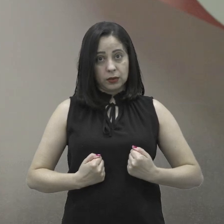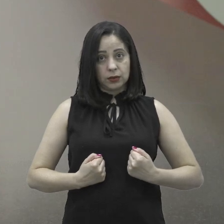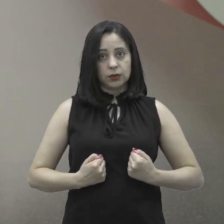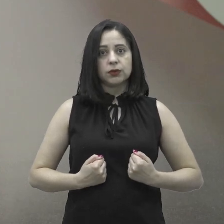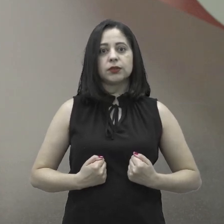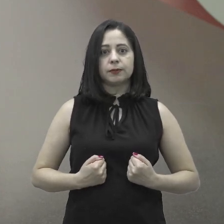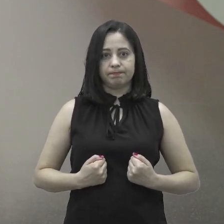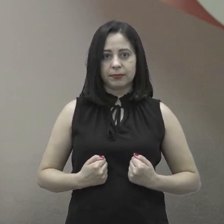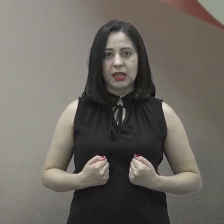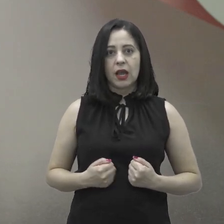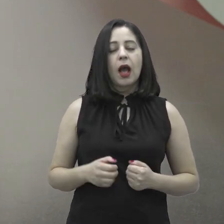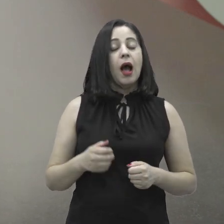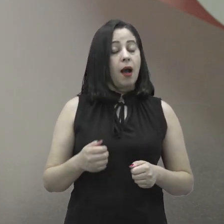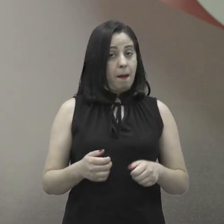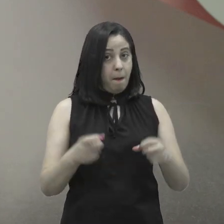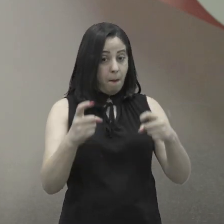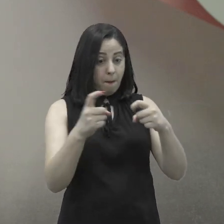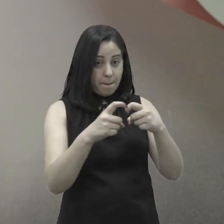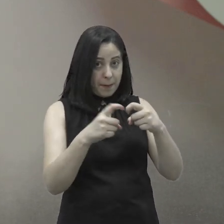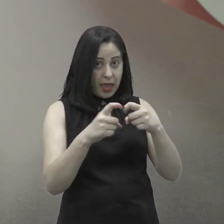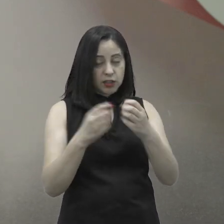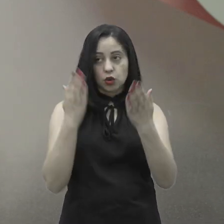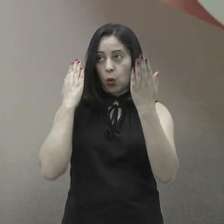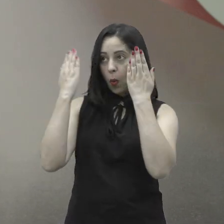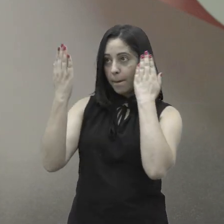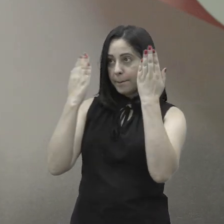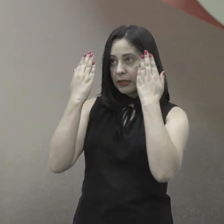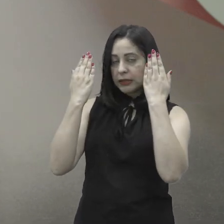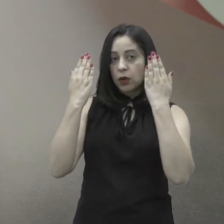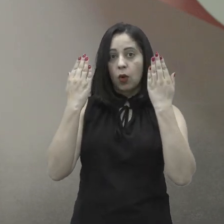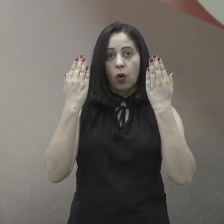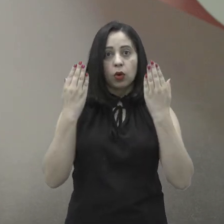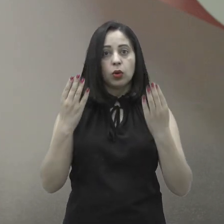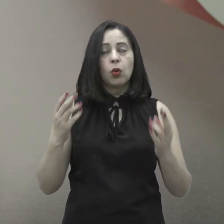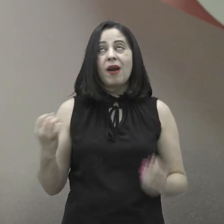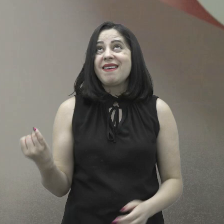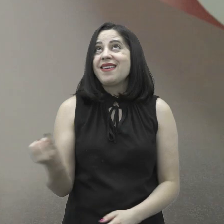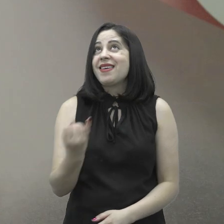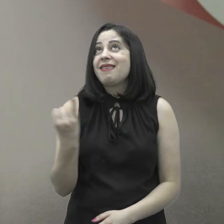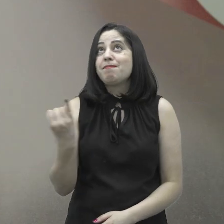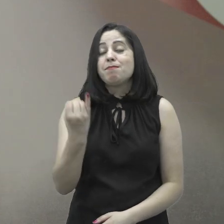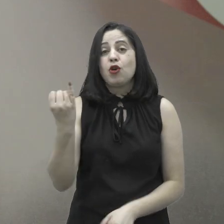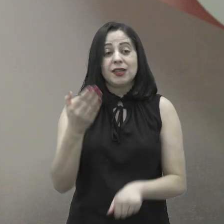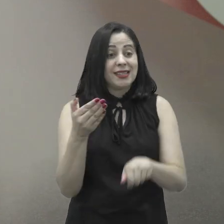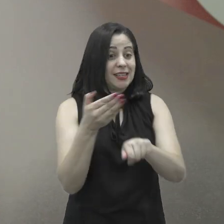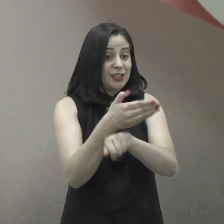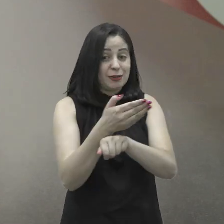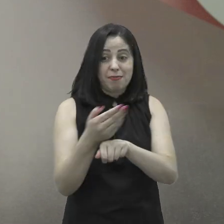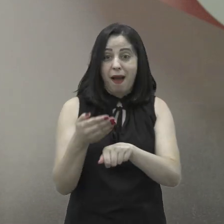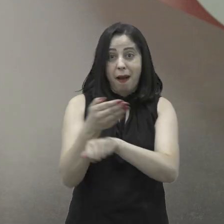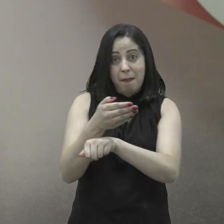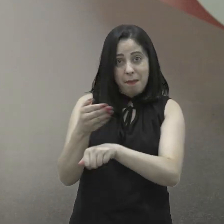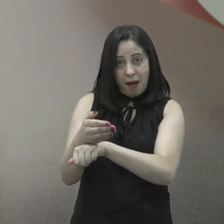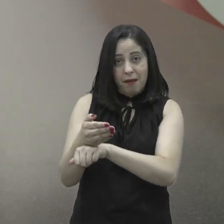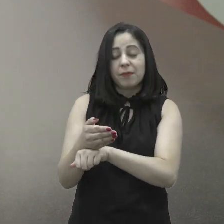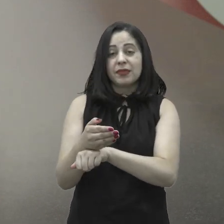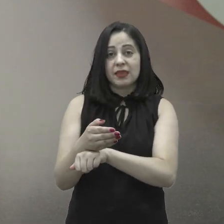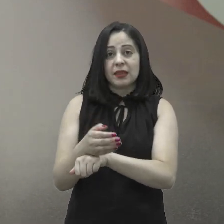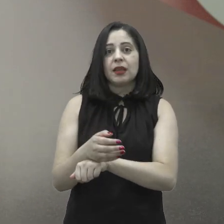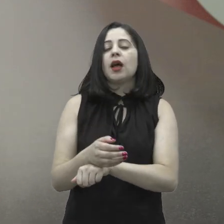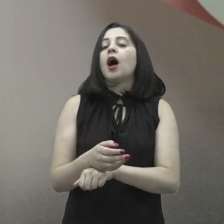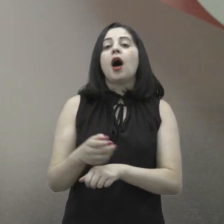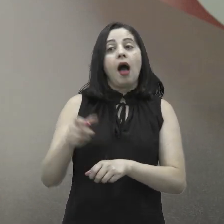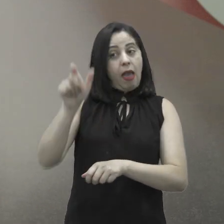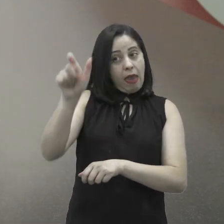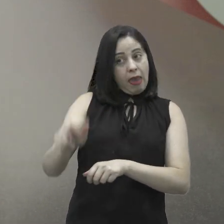respiratórios. O apoio médico e psicológico é essencial para quem deseja parar de fumar. E depois do intervalo, o